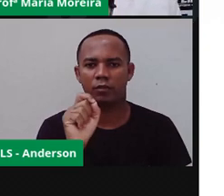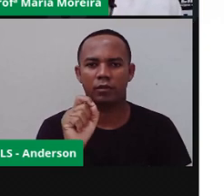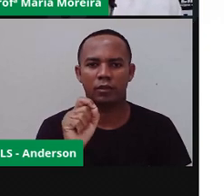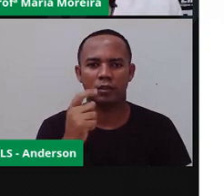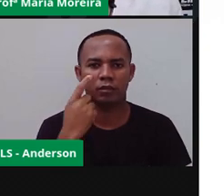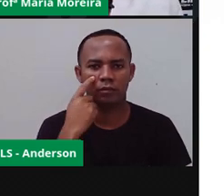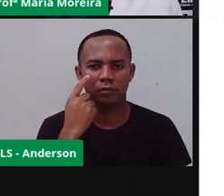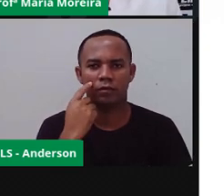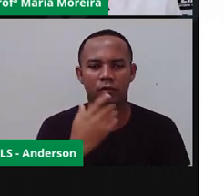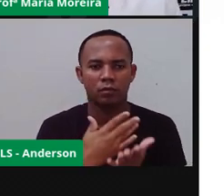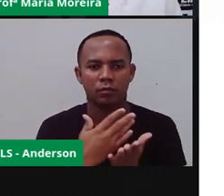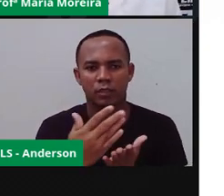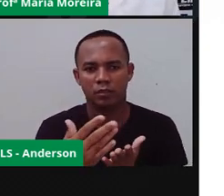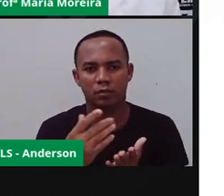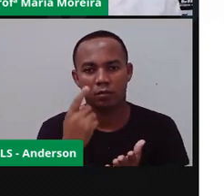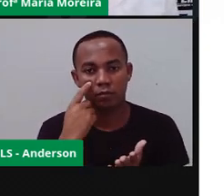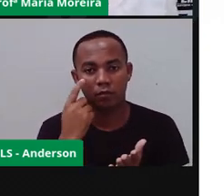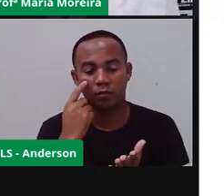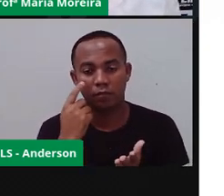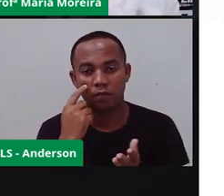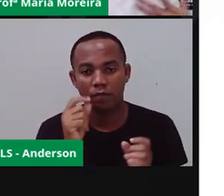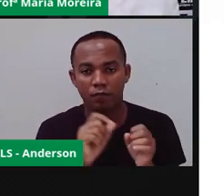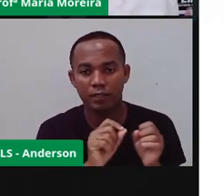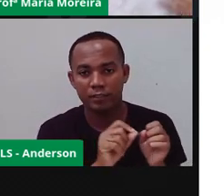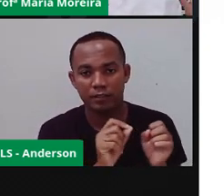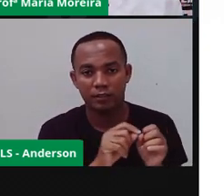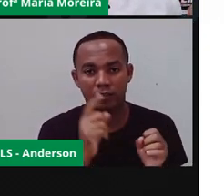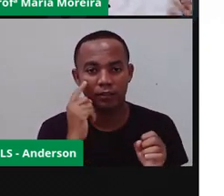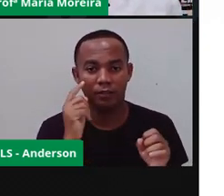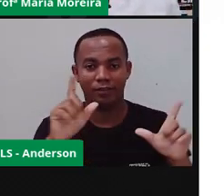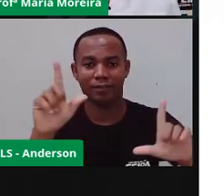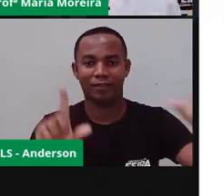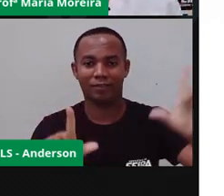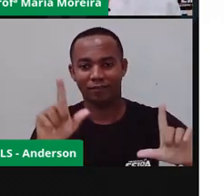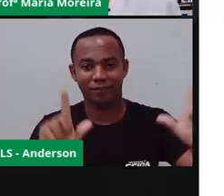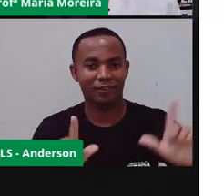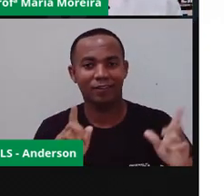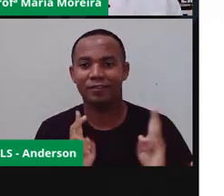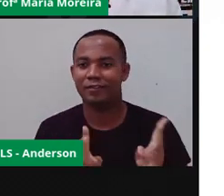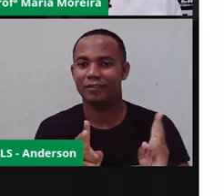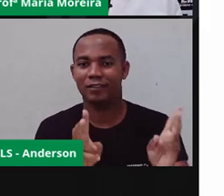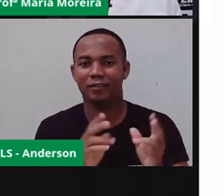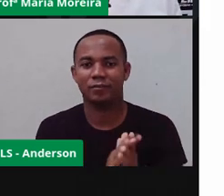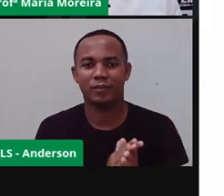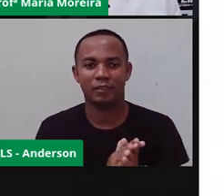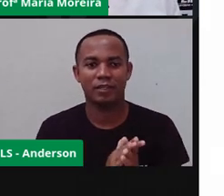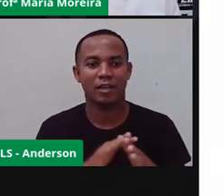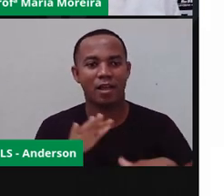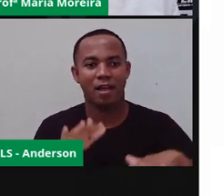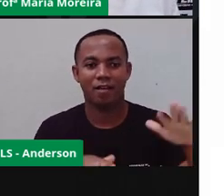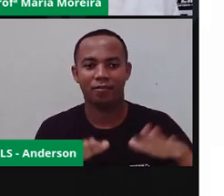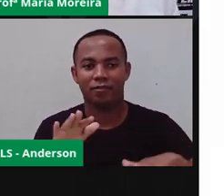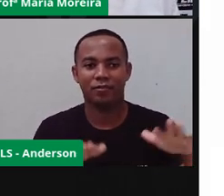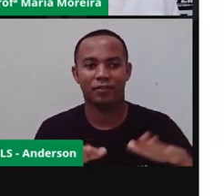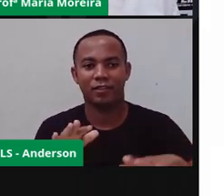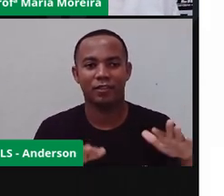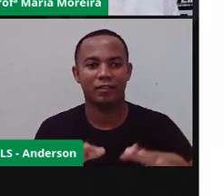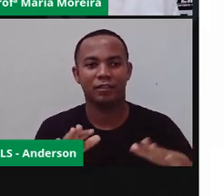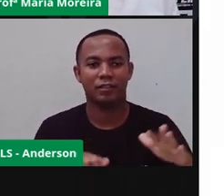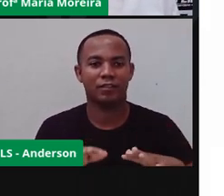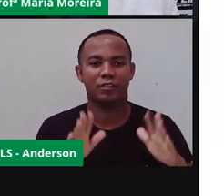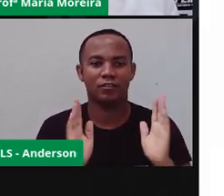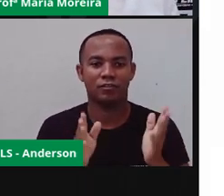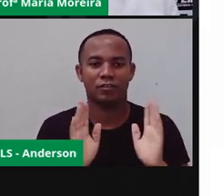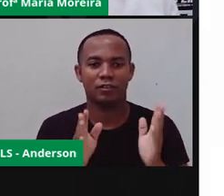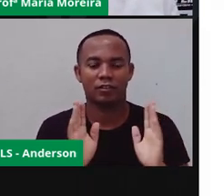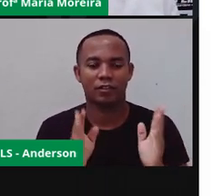Brother. Então, quem assistiu o Big Brother via que ele sempre aparecia com essas charges, né? Algumas, inclusive, já apareceram dele